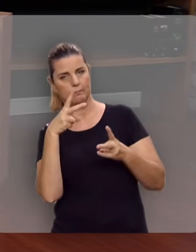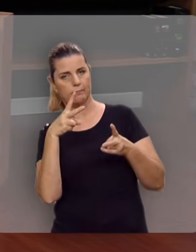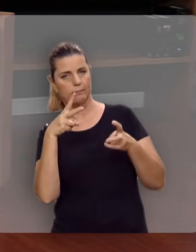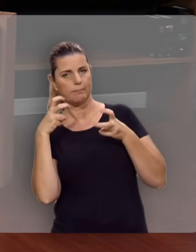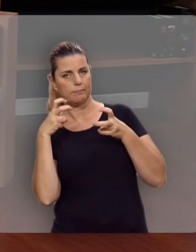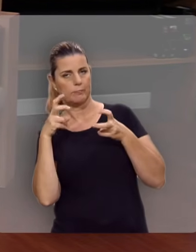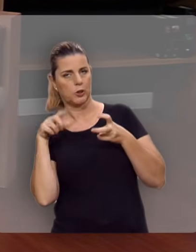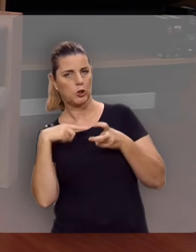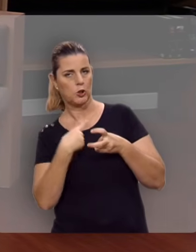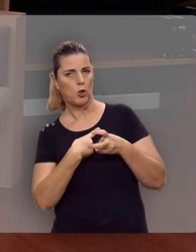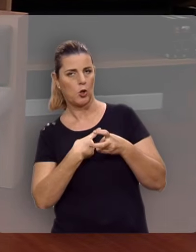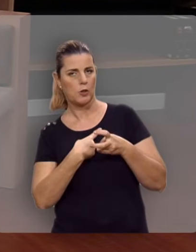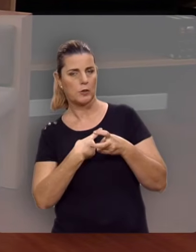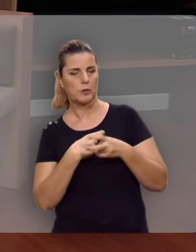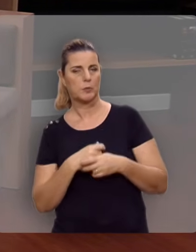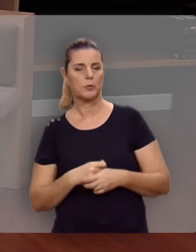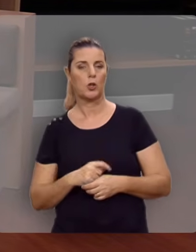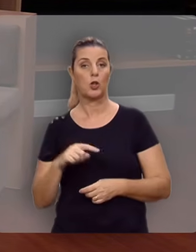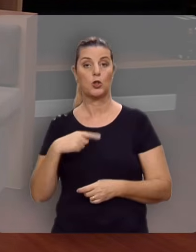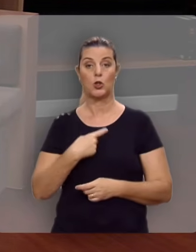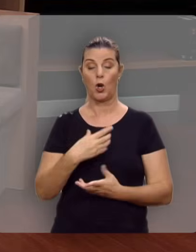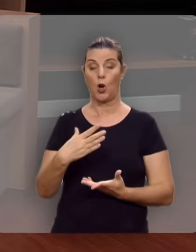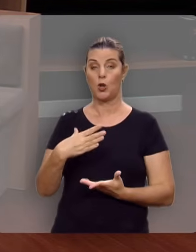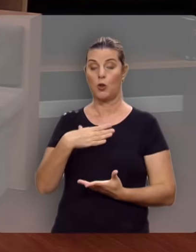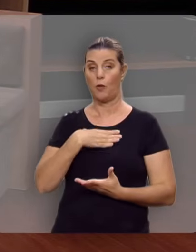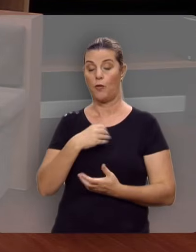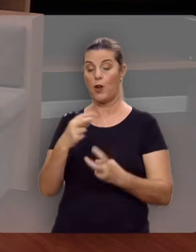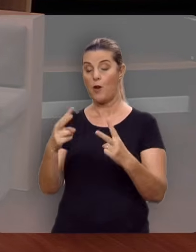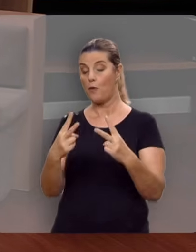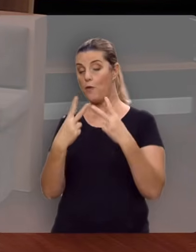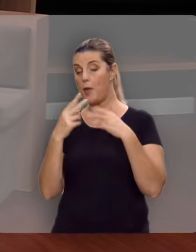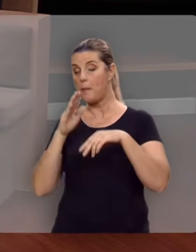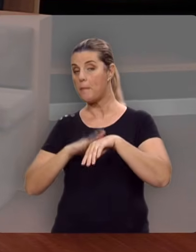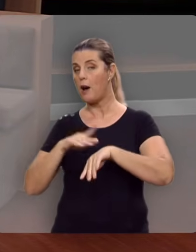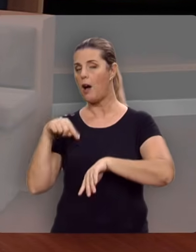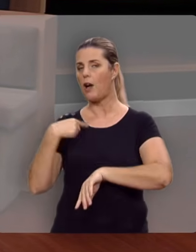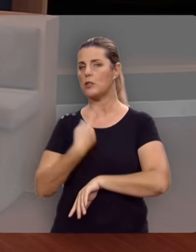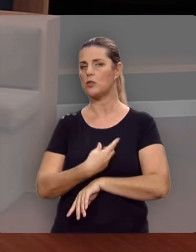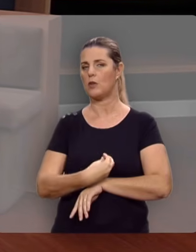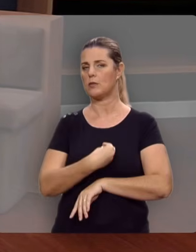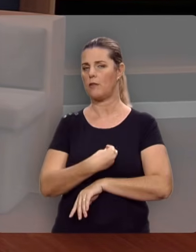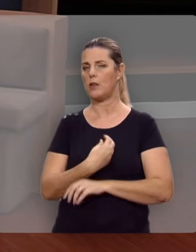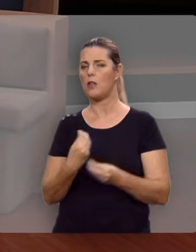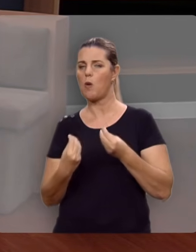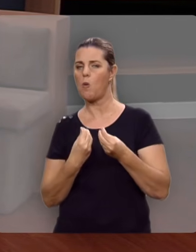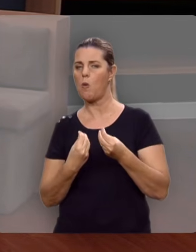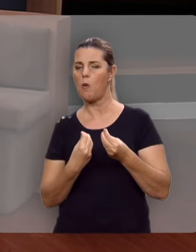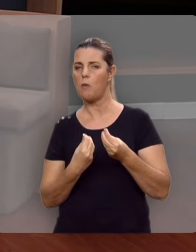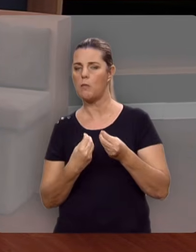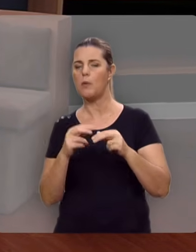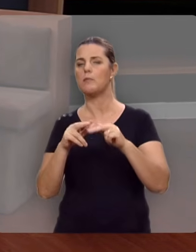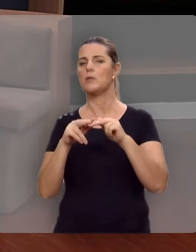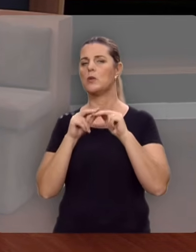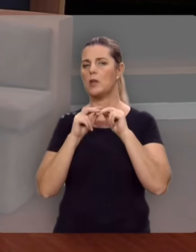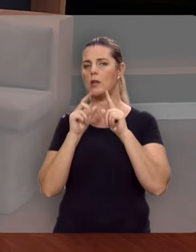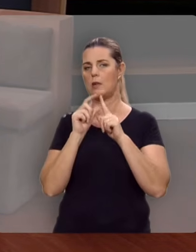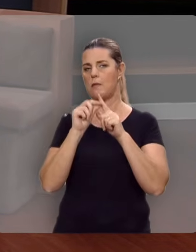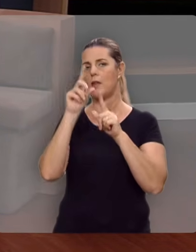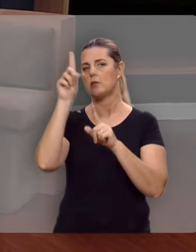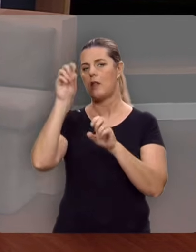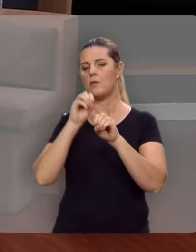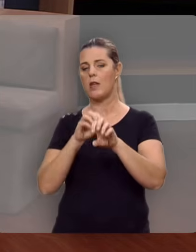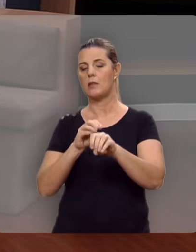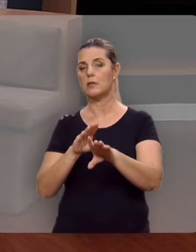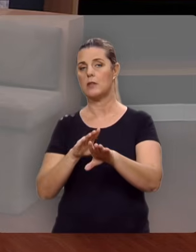nos escutam. Os nossos filhos nos veem mais do que nos ouvem. Por isso a Escritura nos